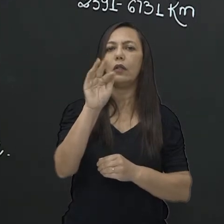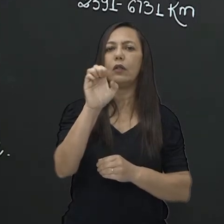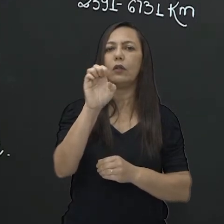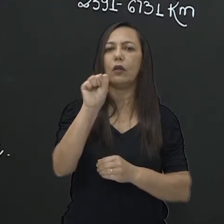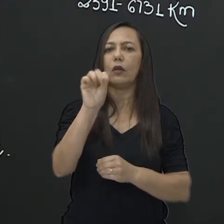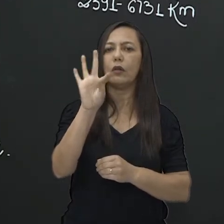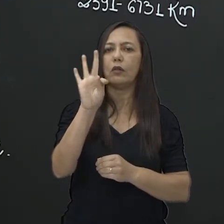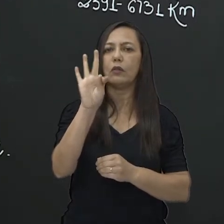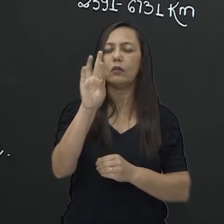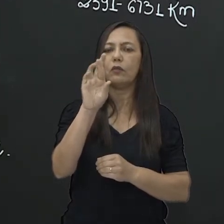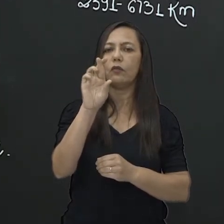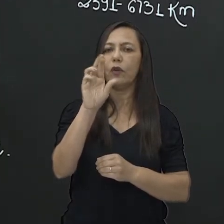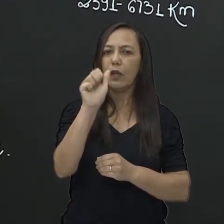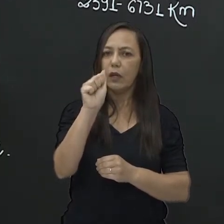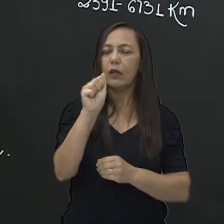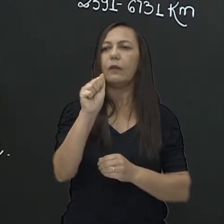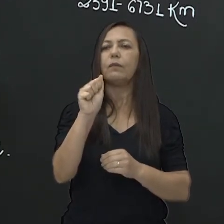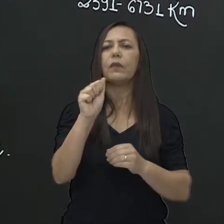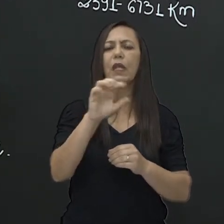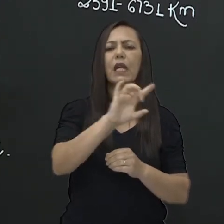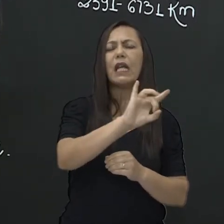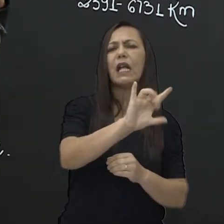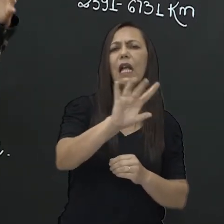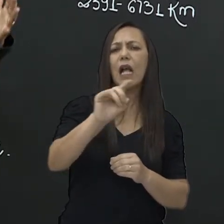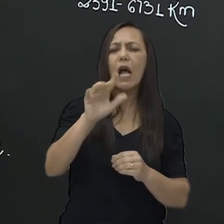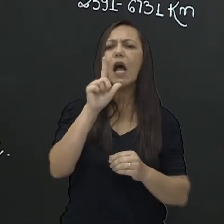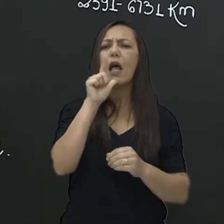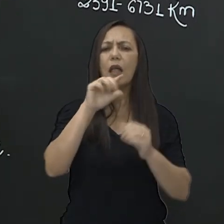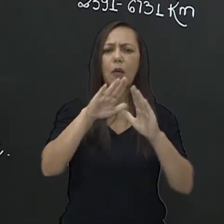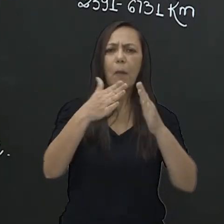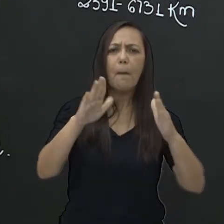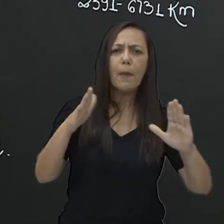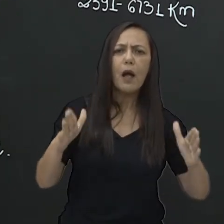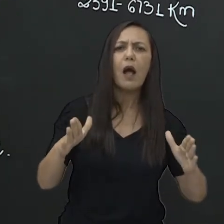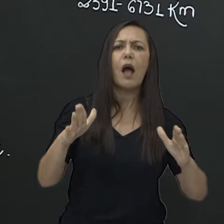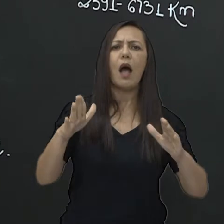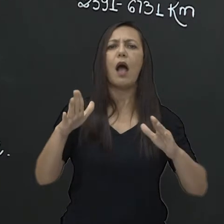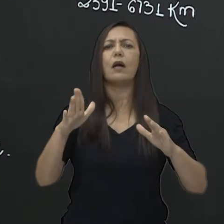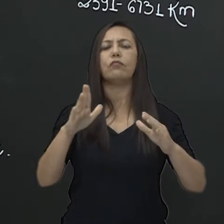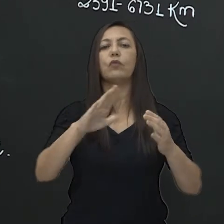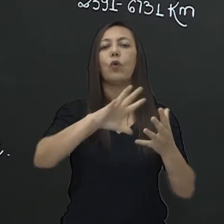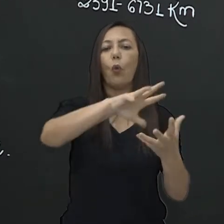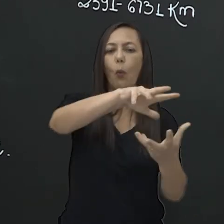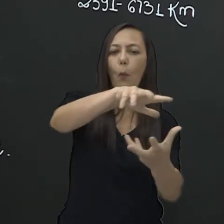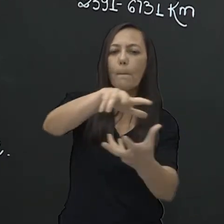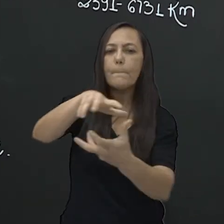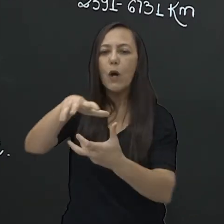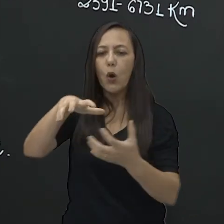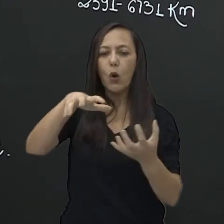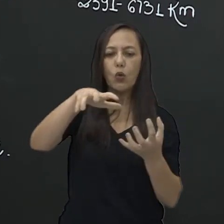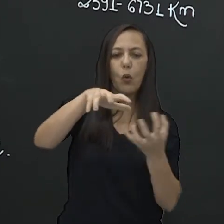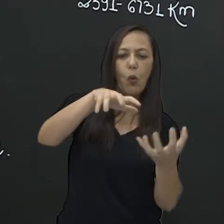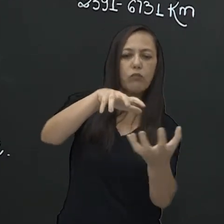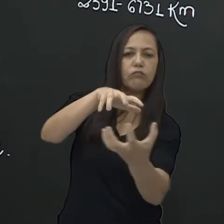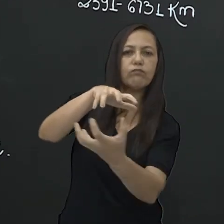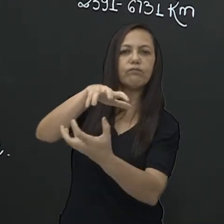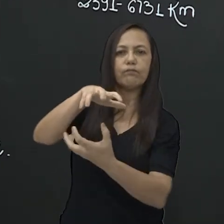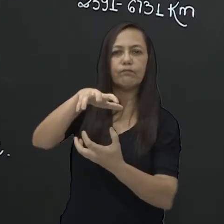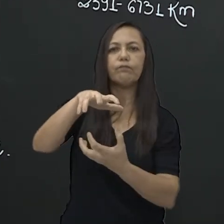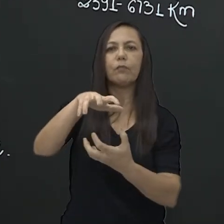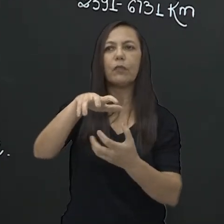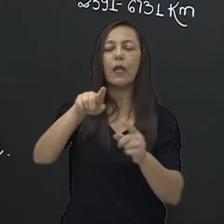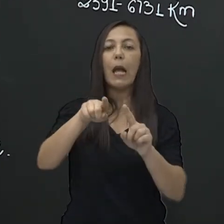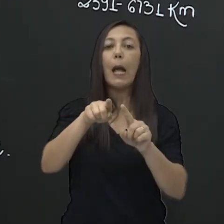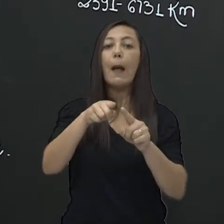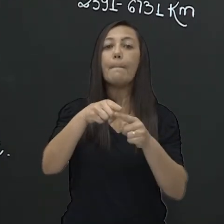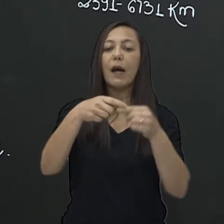que cada continente, os mares, tudo que existe está em cima dessas placas, a gente chama de placas litosféricas. Então, essas